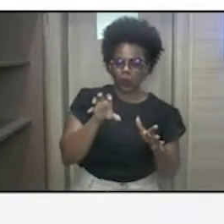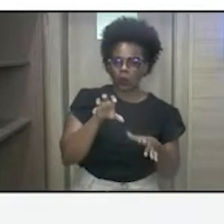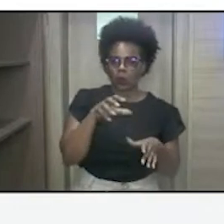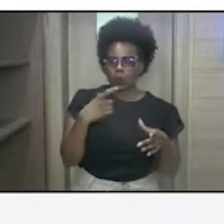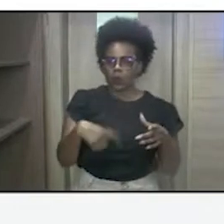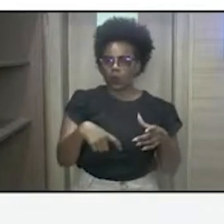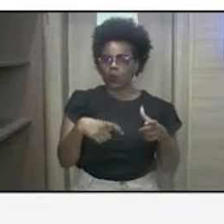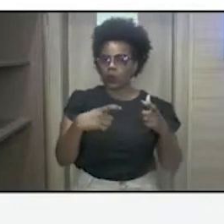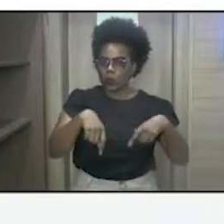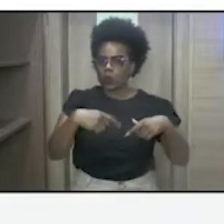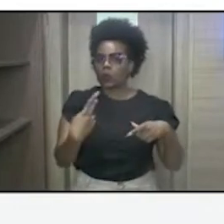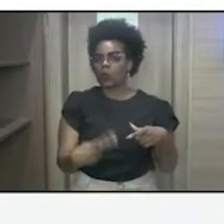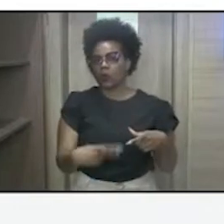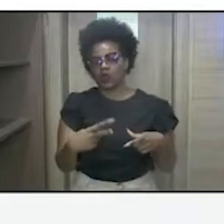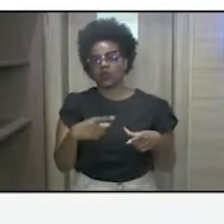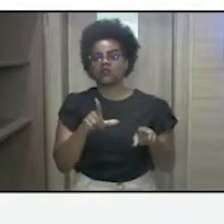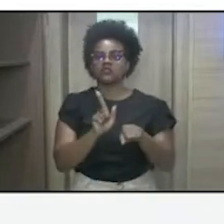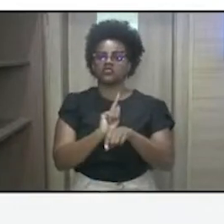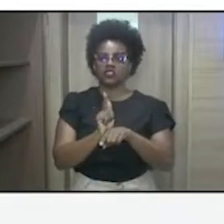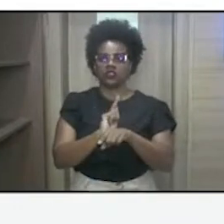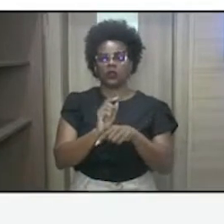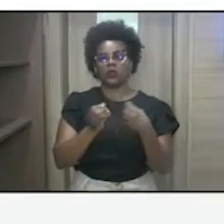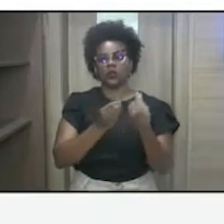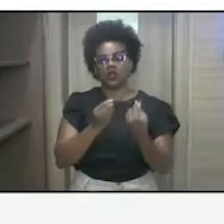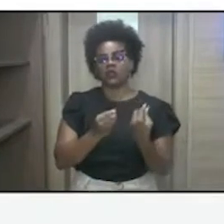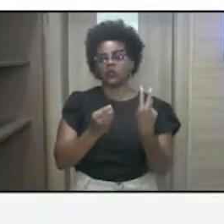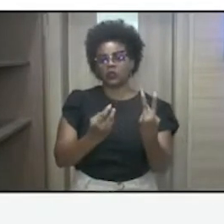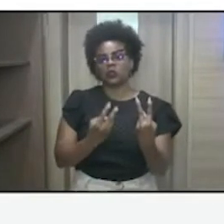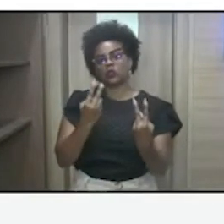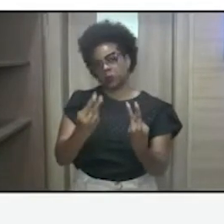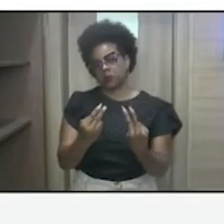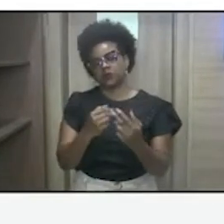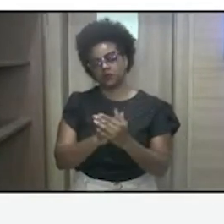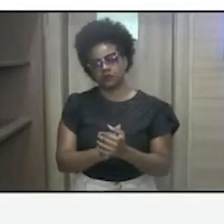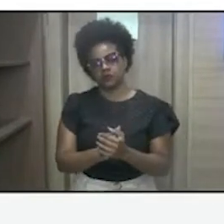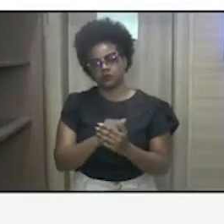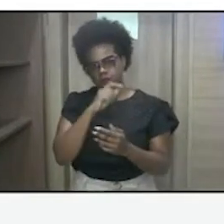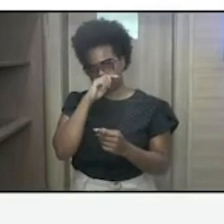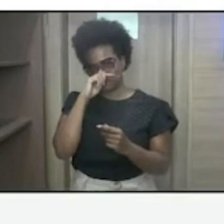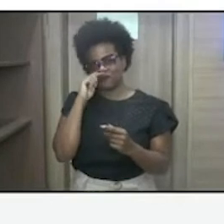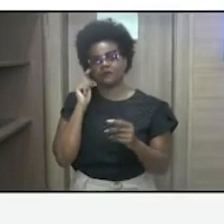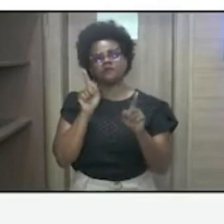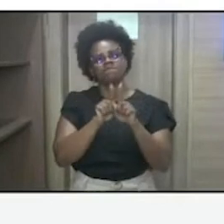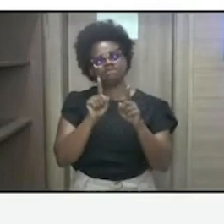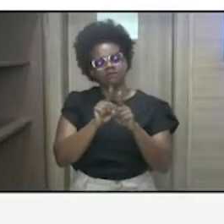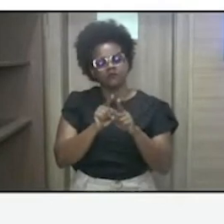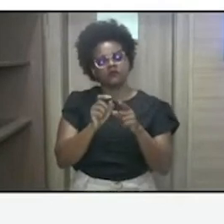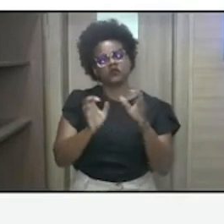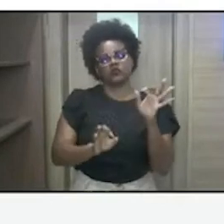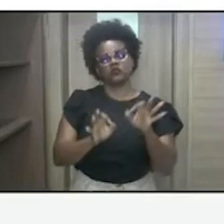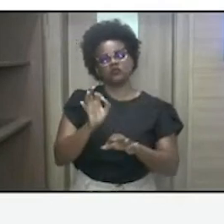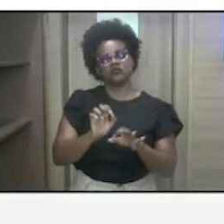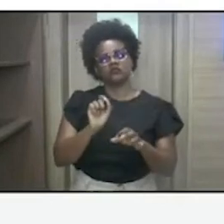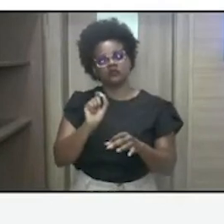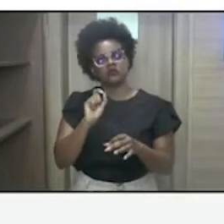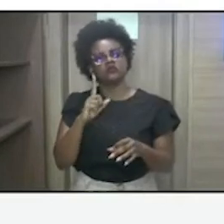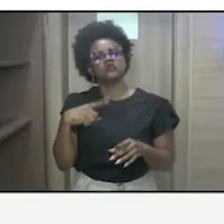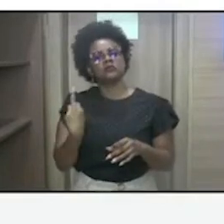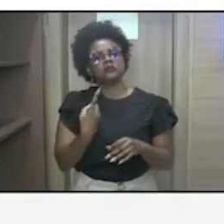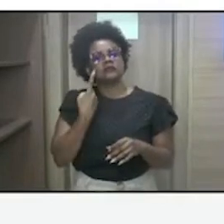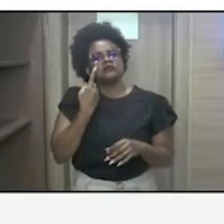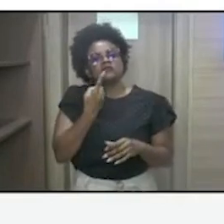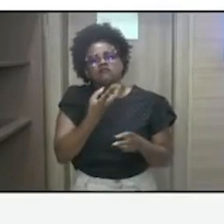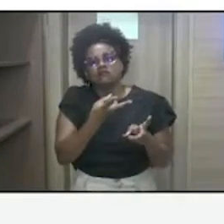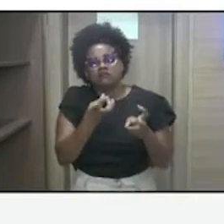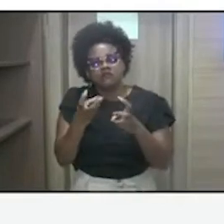e também há gestão dupla. Além disso, com relação à natureza jurídica, o que nós observamos